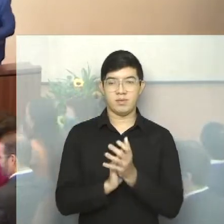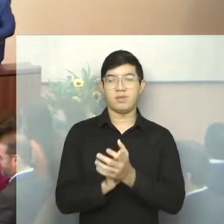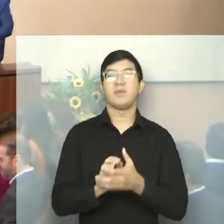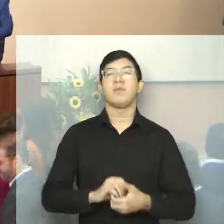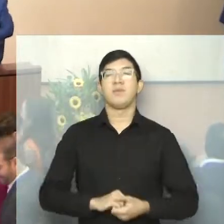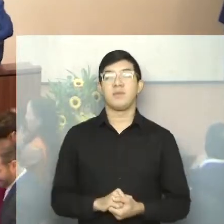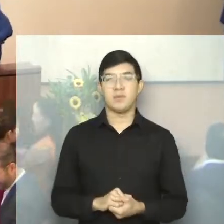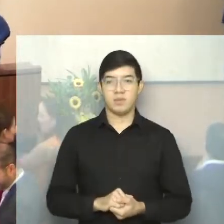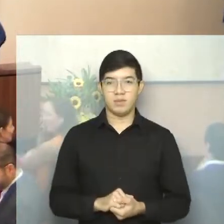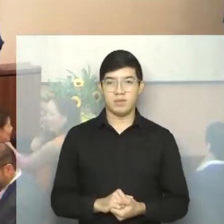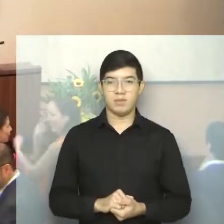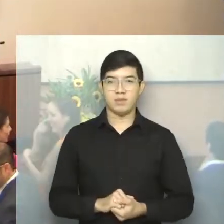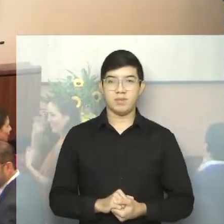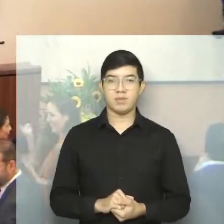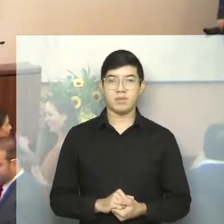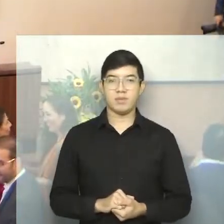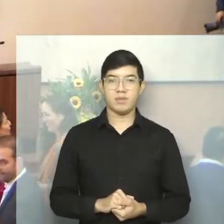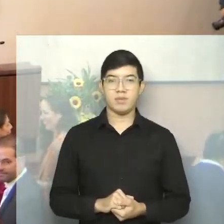Oi, som.